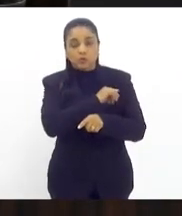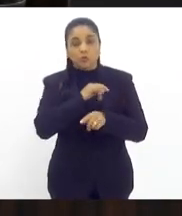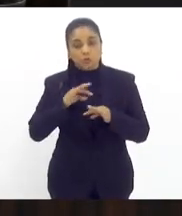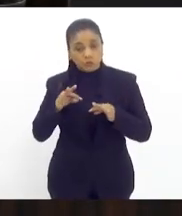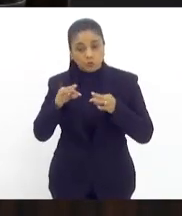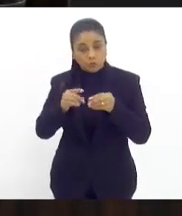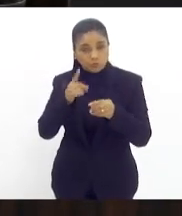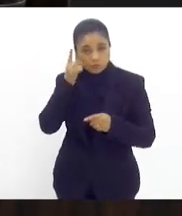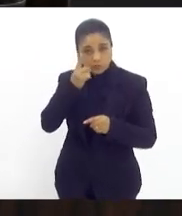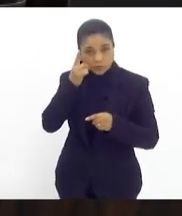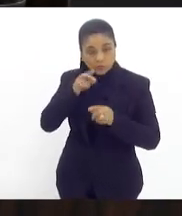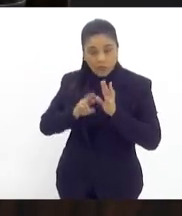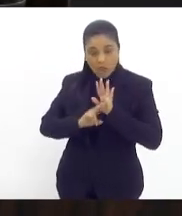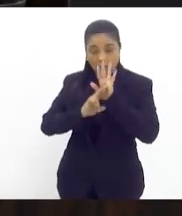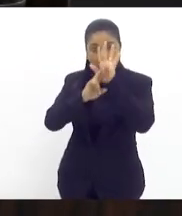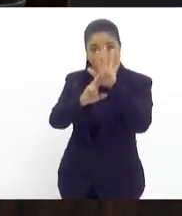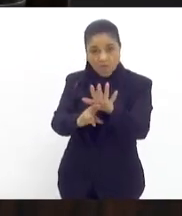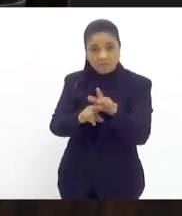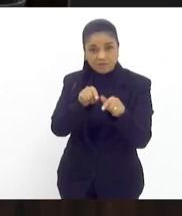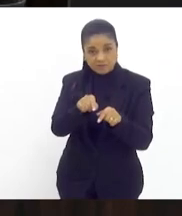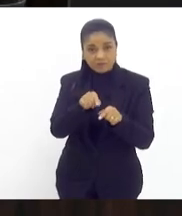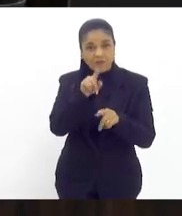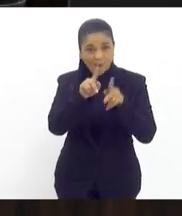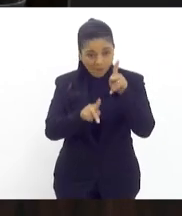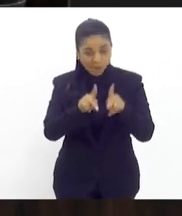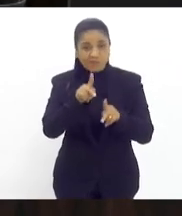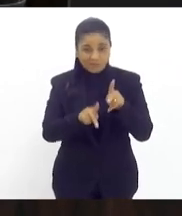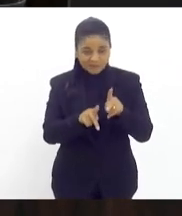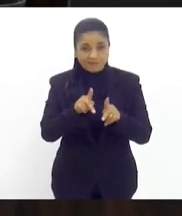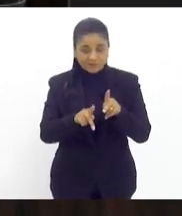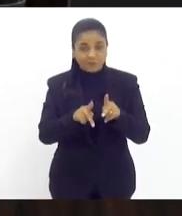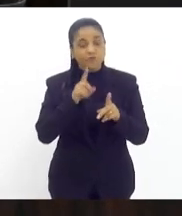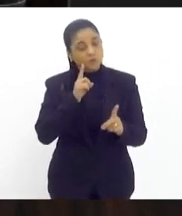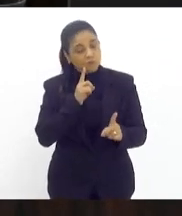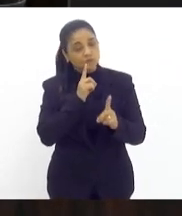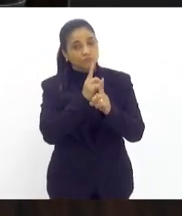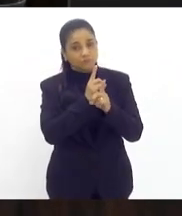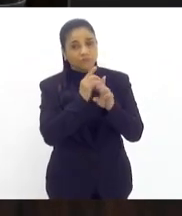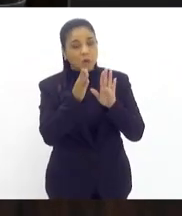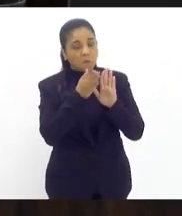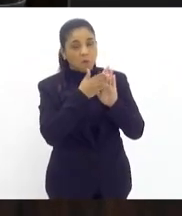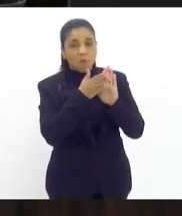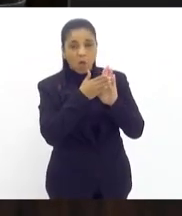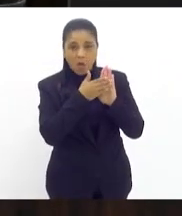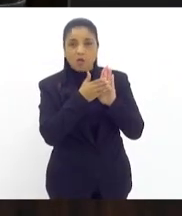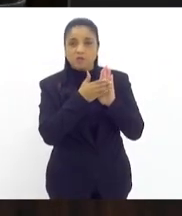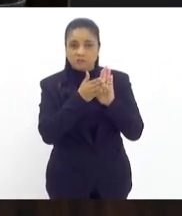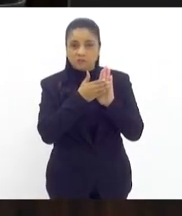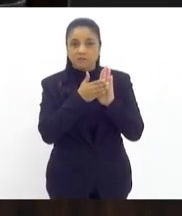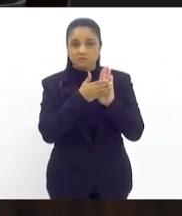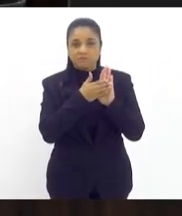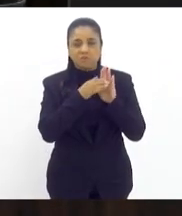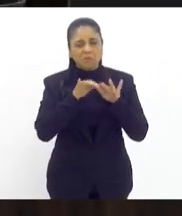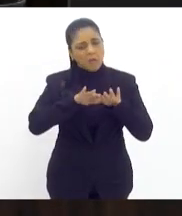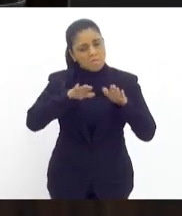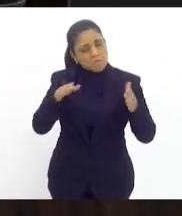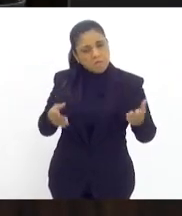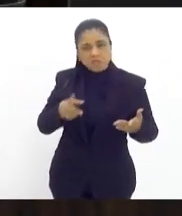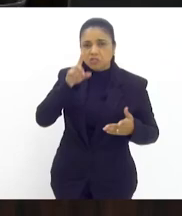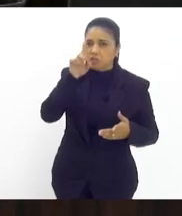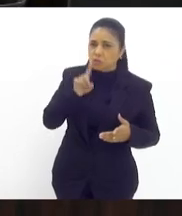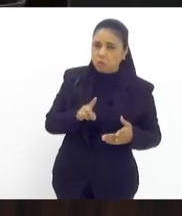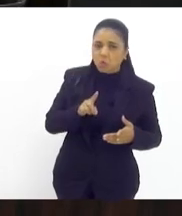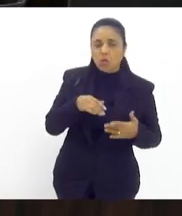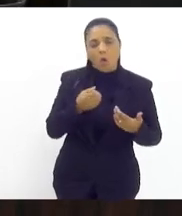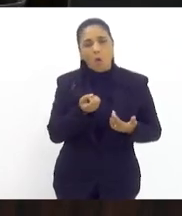parcela da população eu acredito que encontraremos sim e aí deixa a proposta para que diante pode ser pela mesa diretora pela